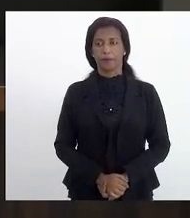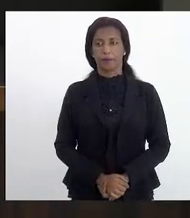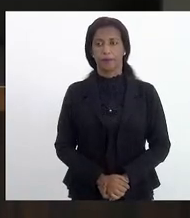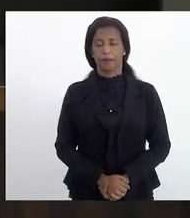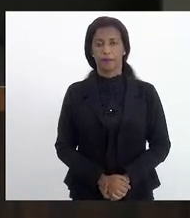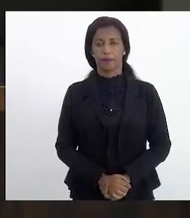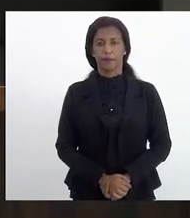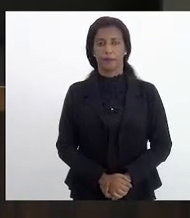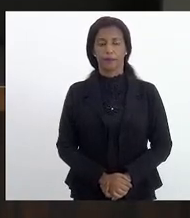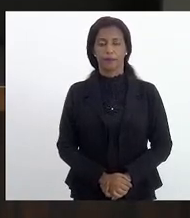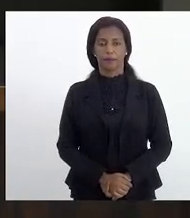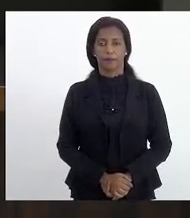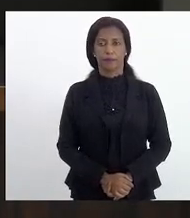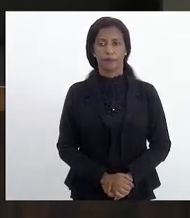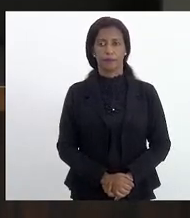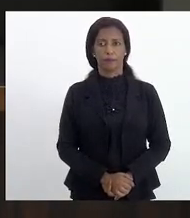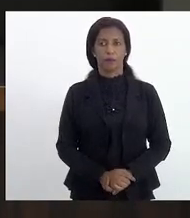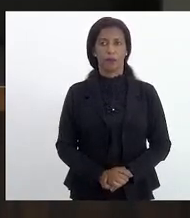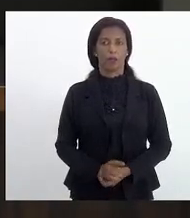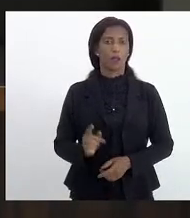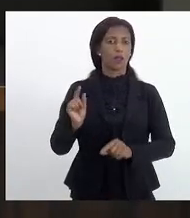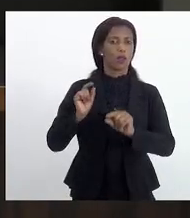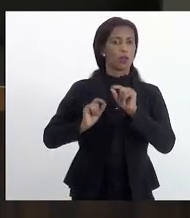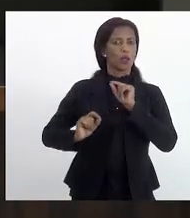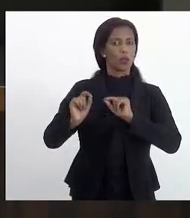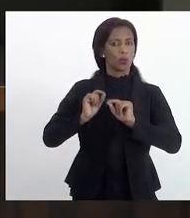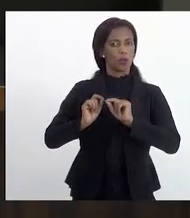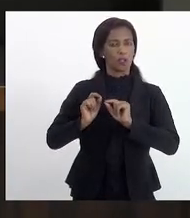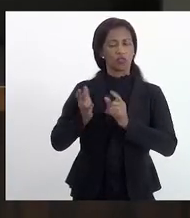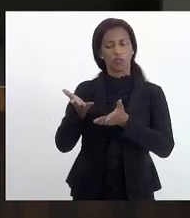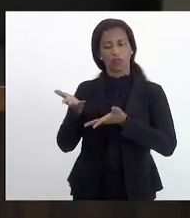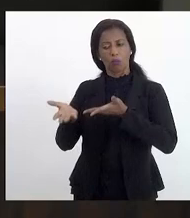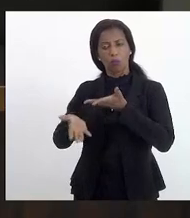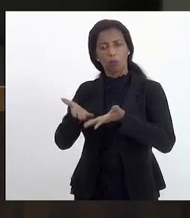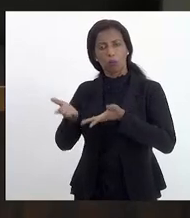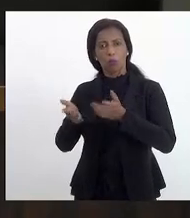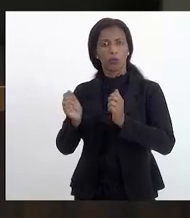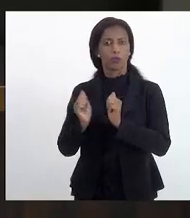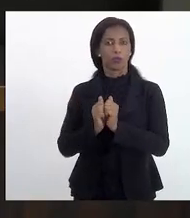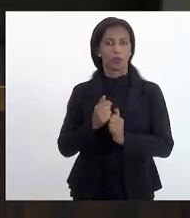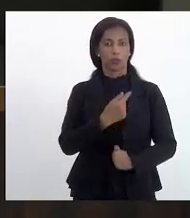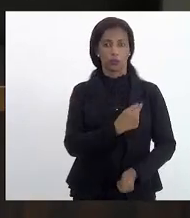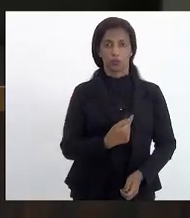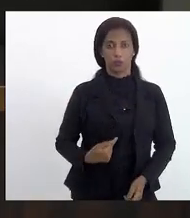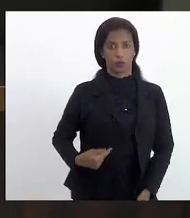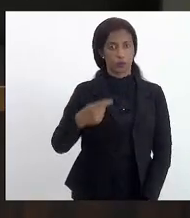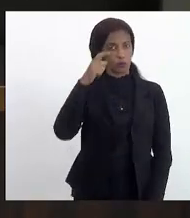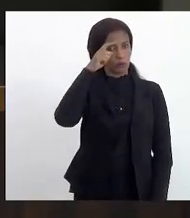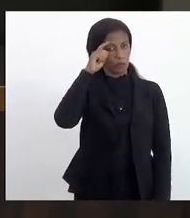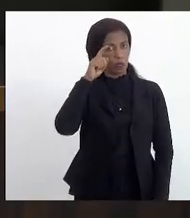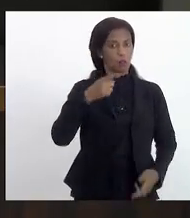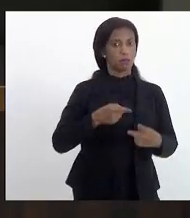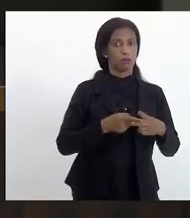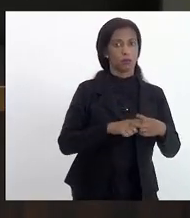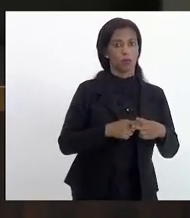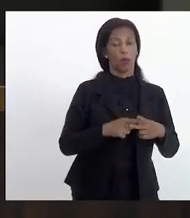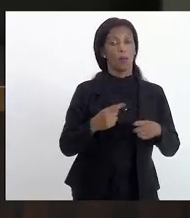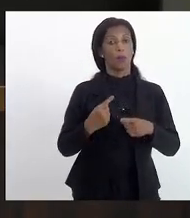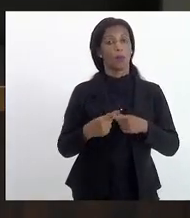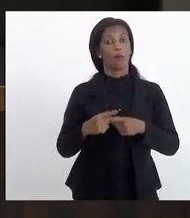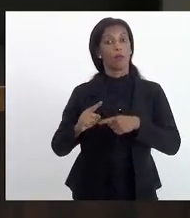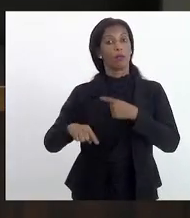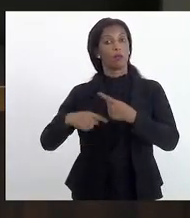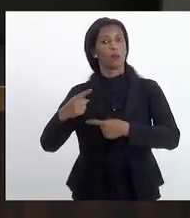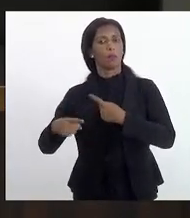e o que a gente negociou com o governo, com o governador Cláudio Castro, é essa correção. Porque depois